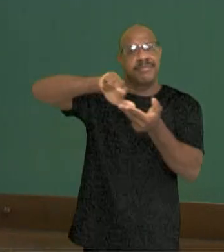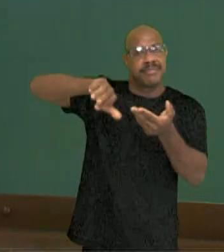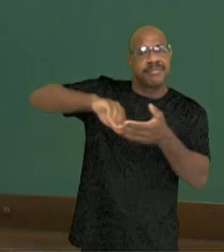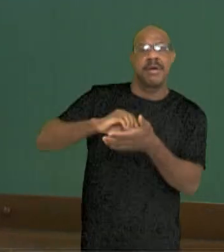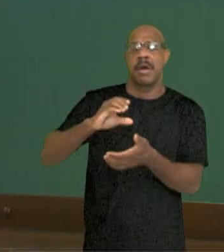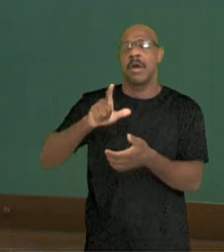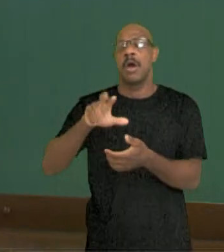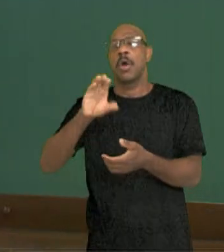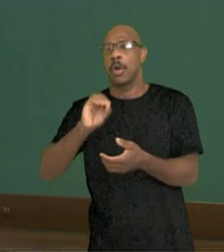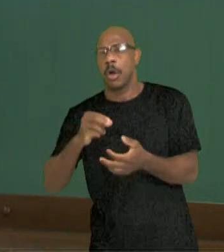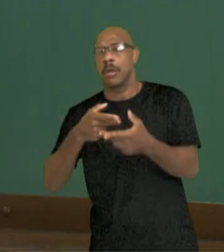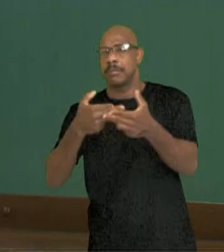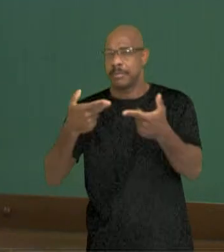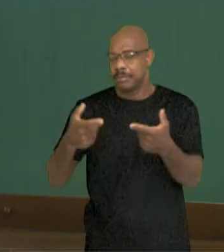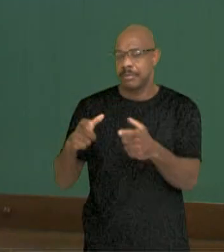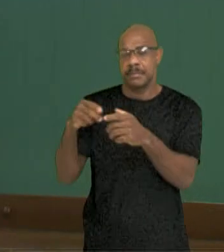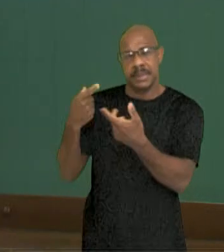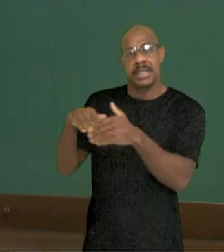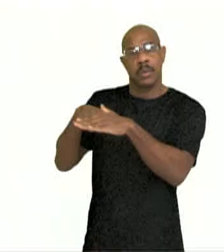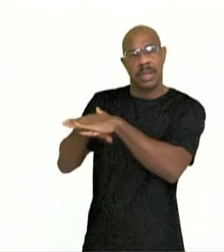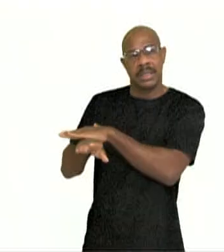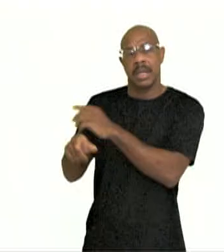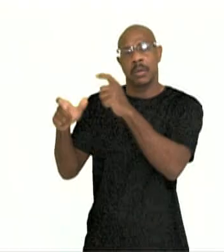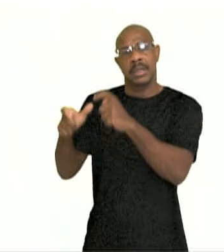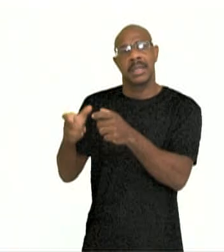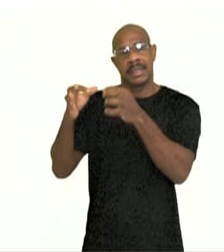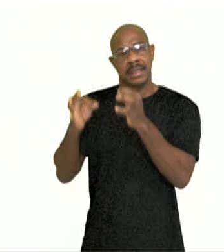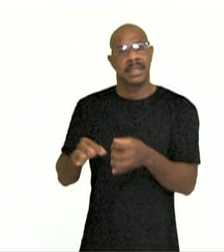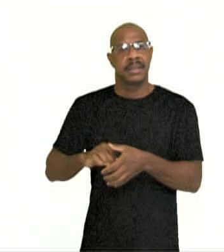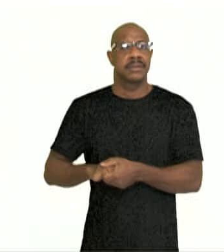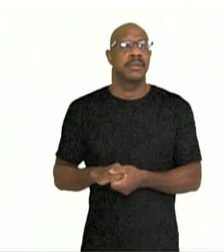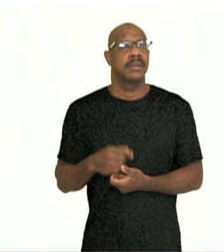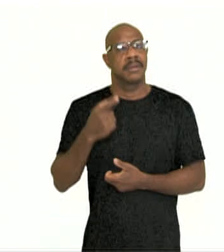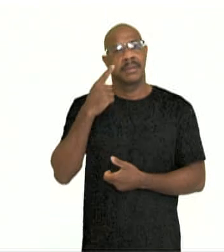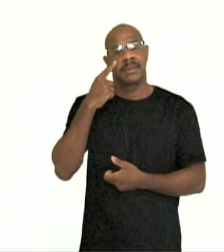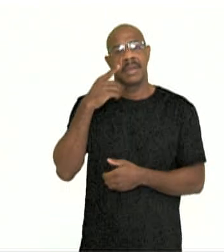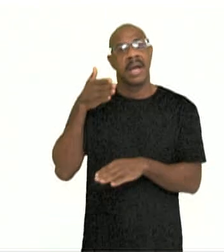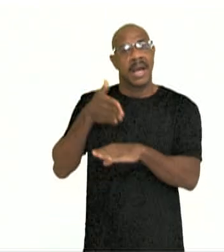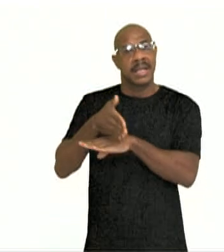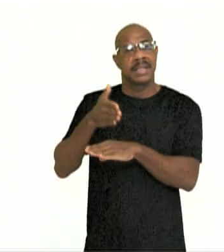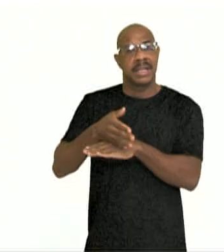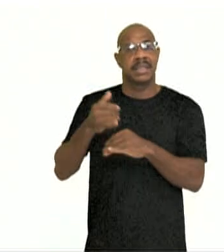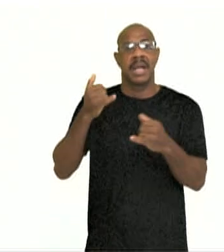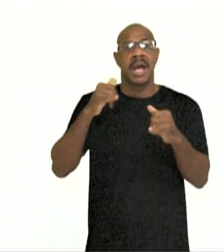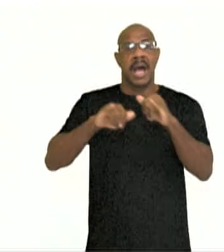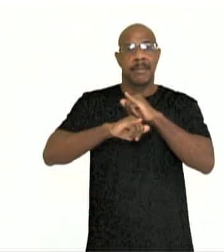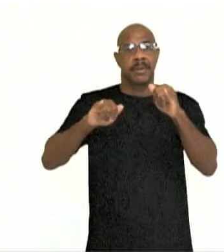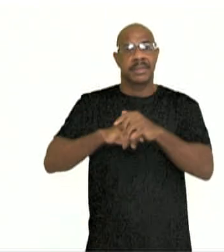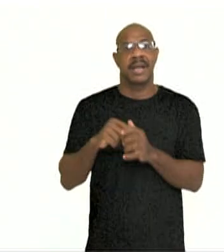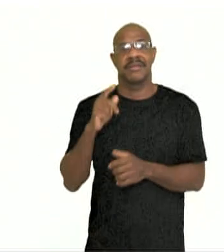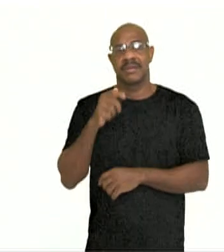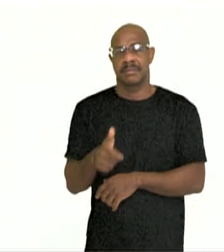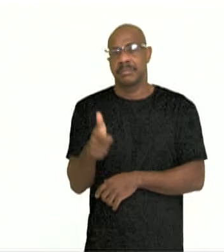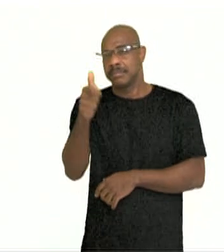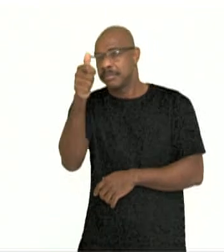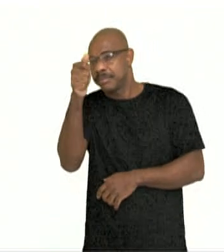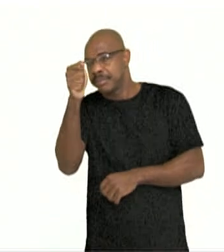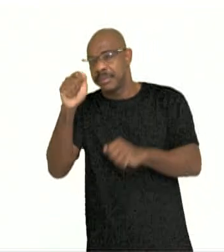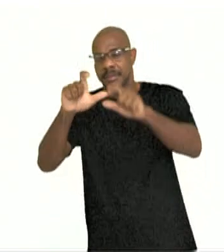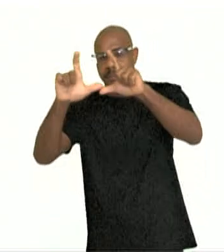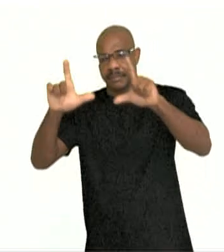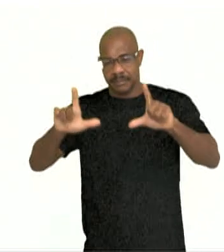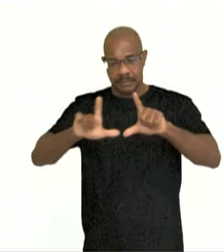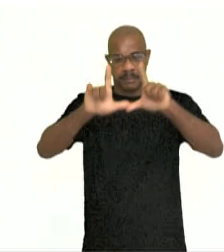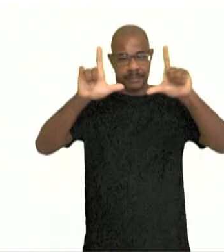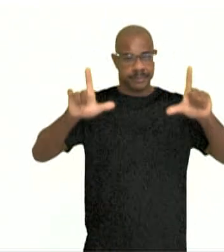ali, temos o QR Code ali, mire com o seu celular e você vai responder o que esta reportagem tem a ver com os nossos estudos